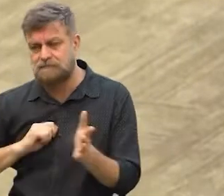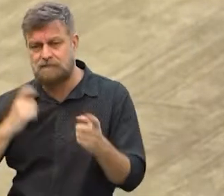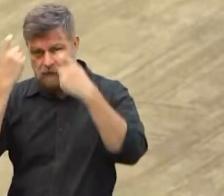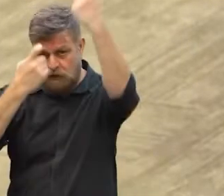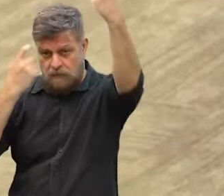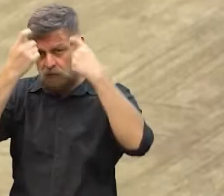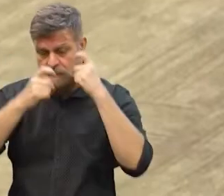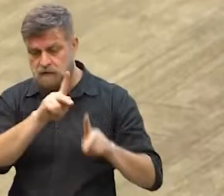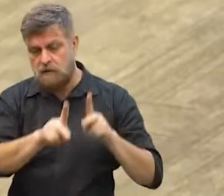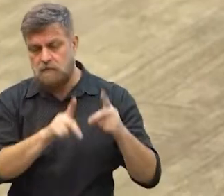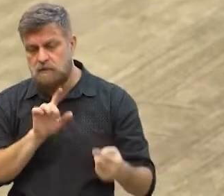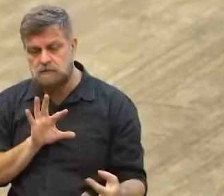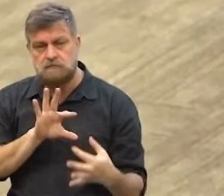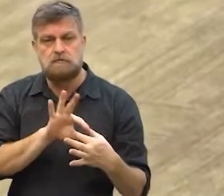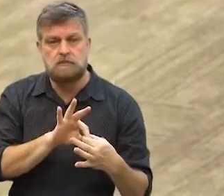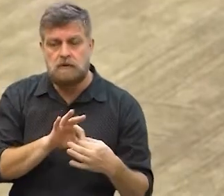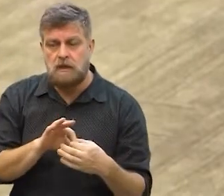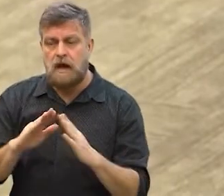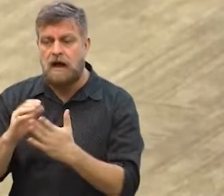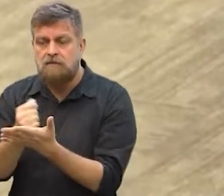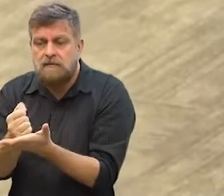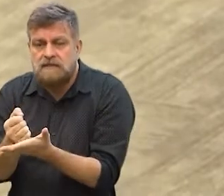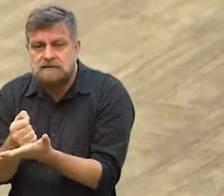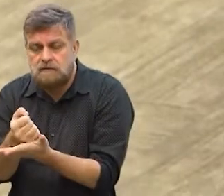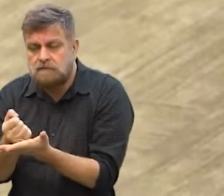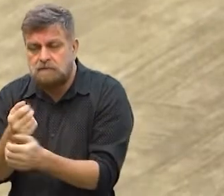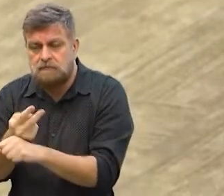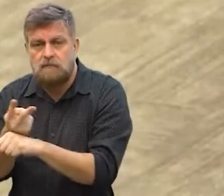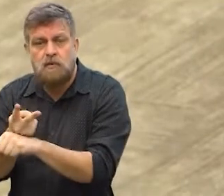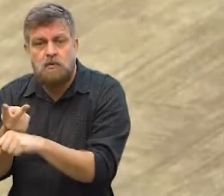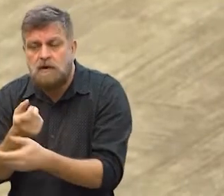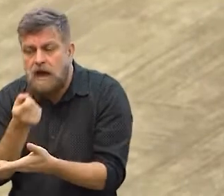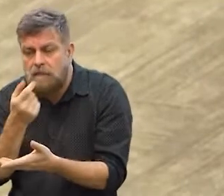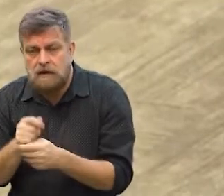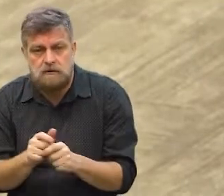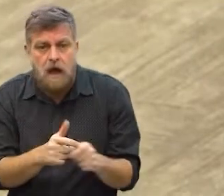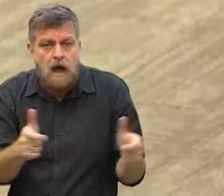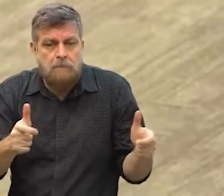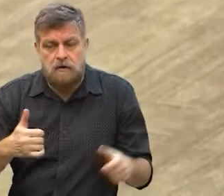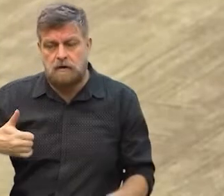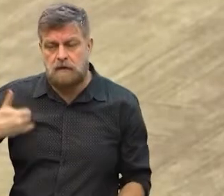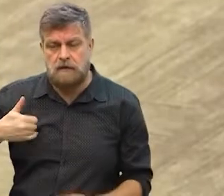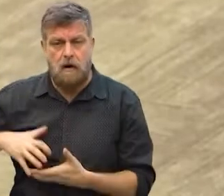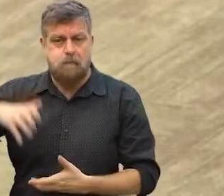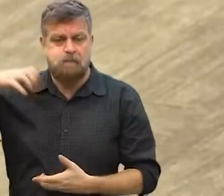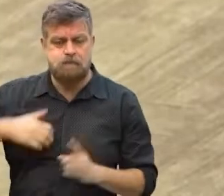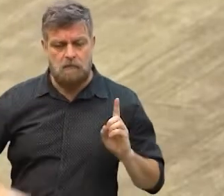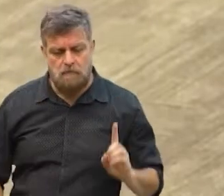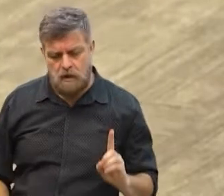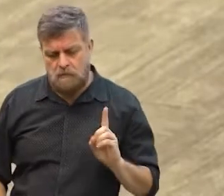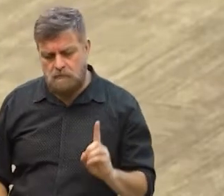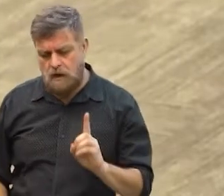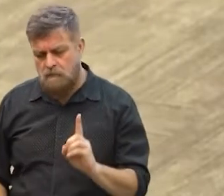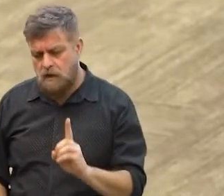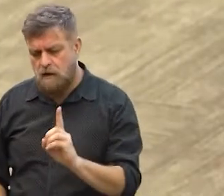estou preocupado com a população que busca remédio ali na farmácia. A maioria das pessoas são idosas e precisam ali se locomover com